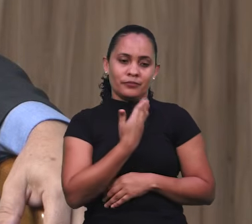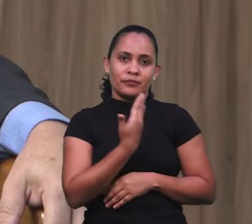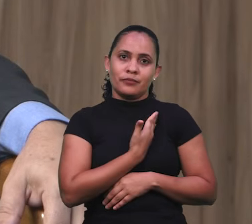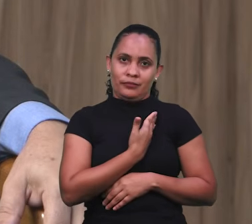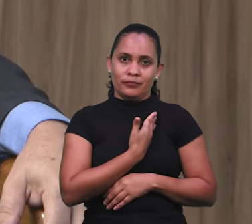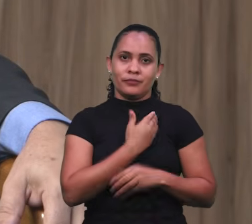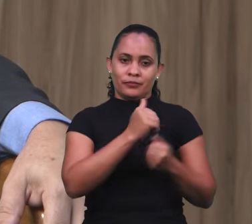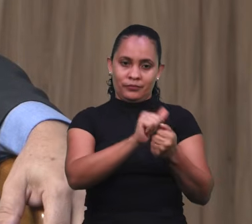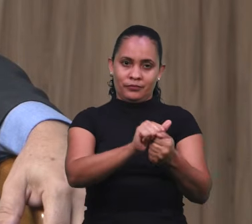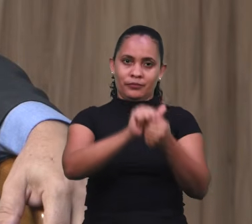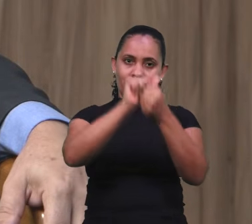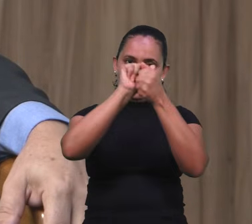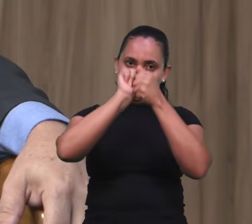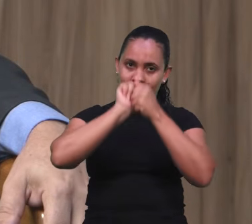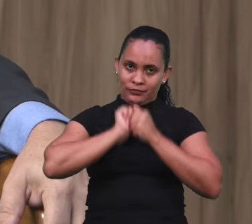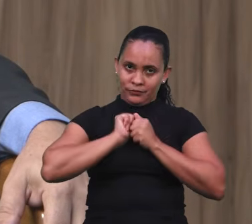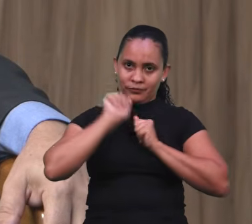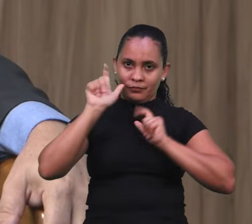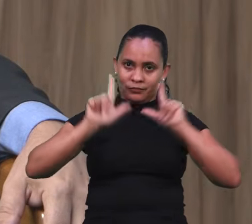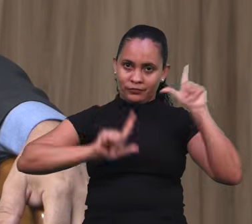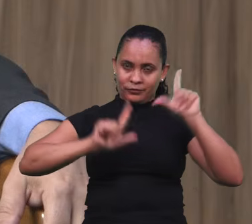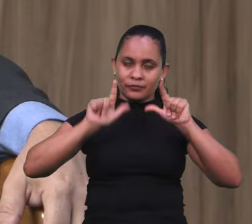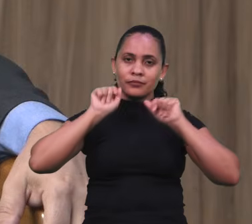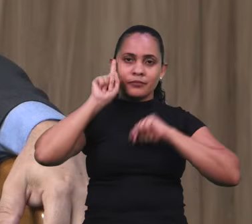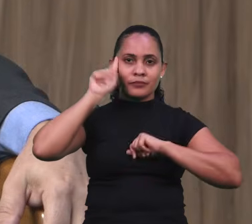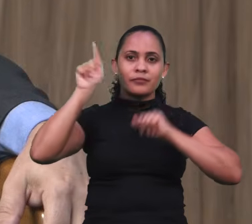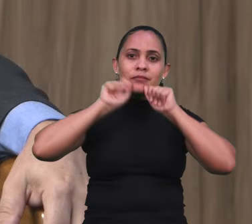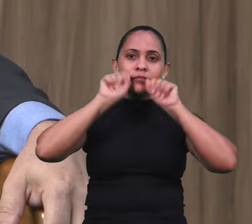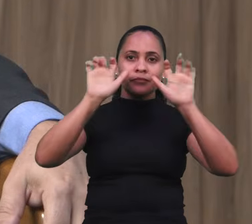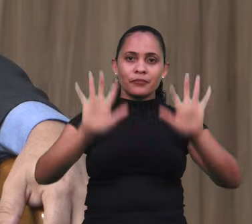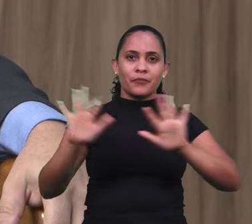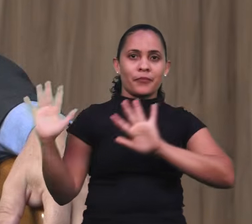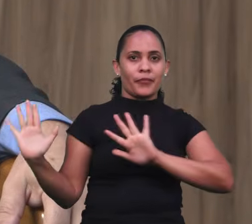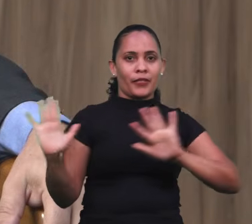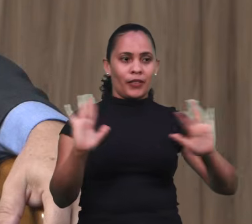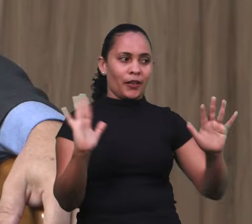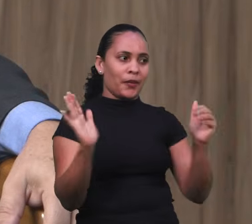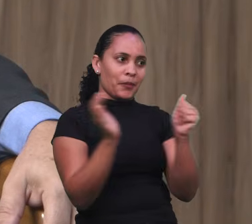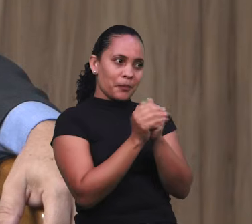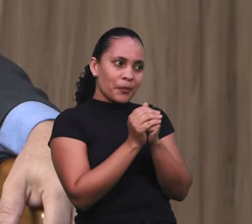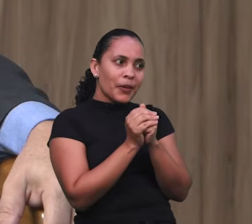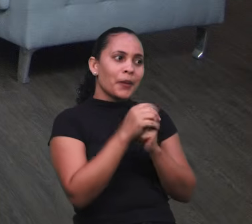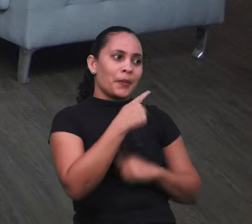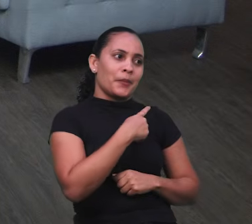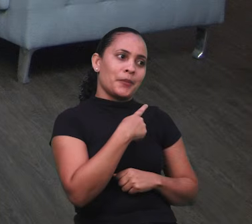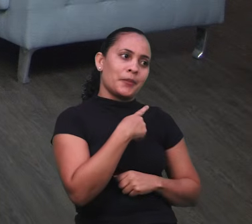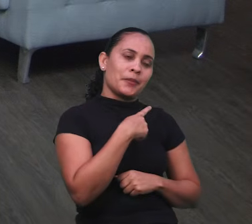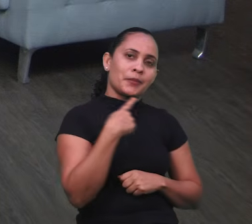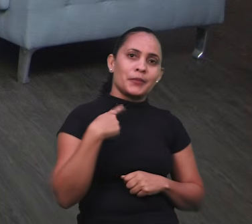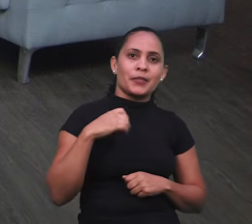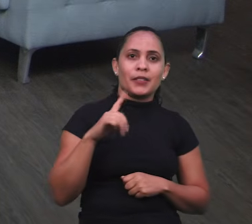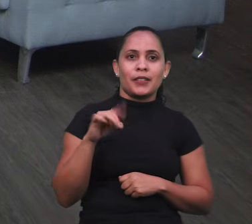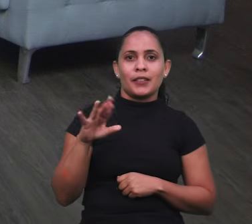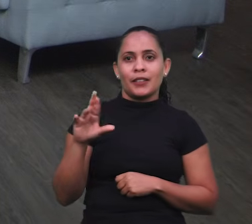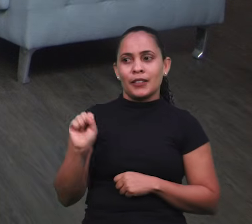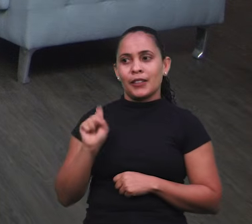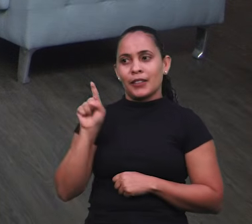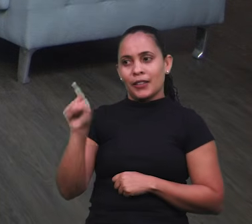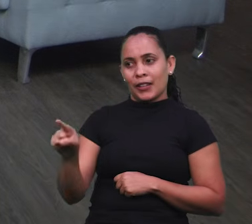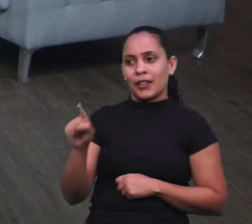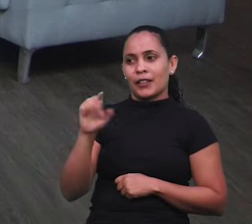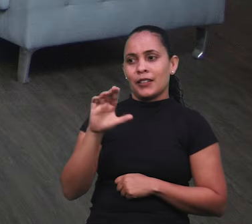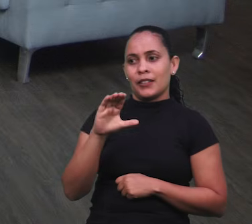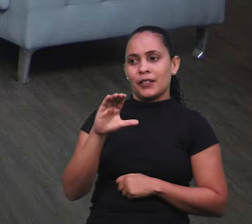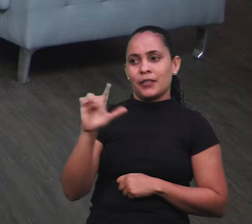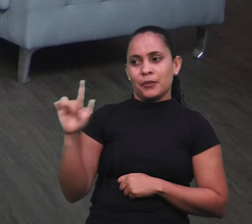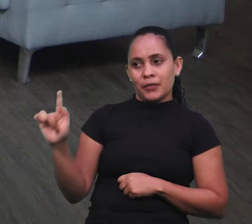todos os irmãos e amigos que nos acompanharam neste programa. Deus abençoe. Amém. Pastor Edson Greck,